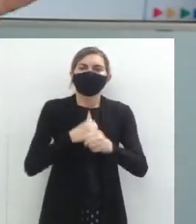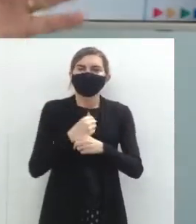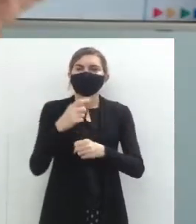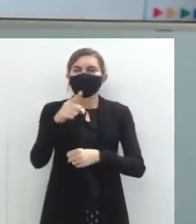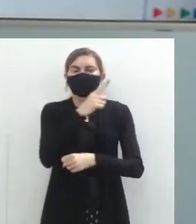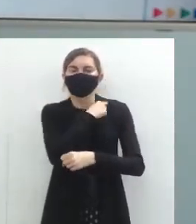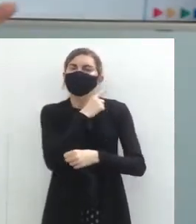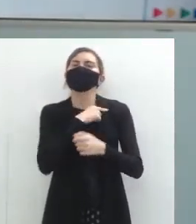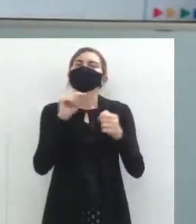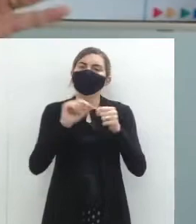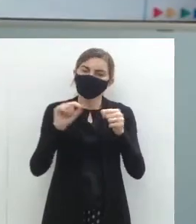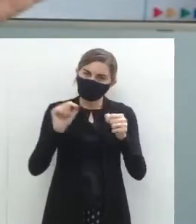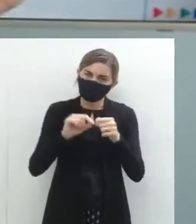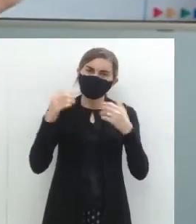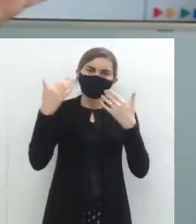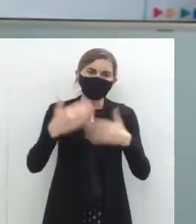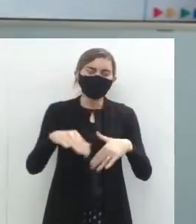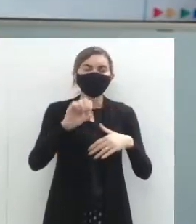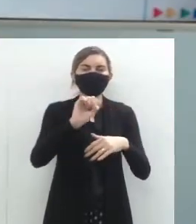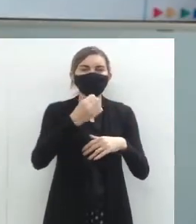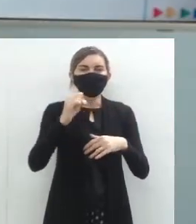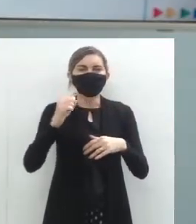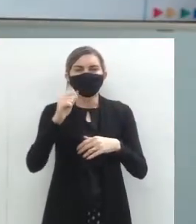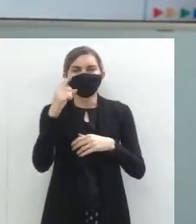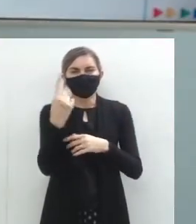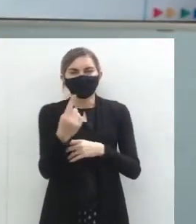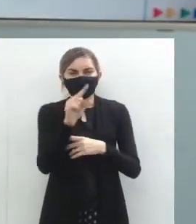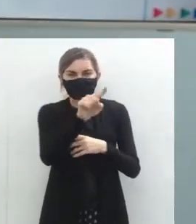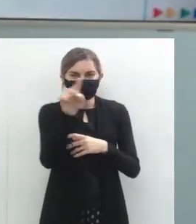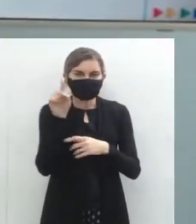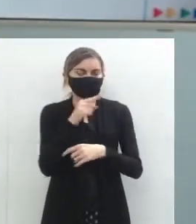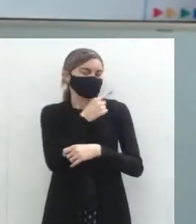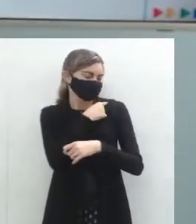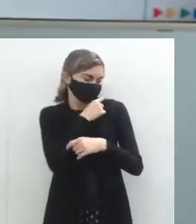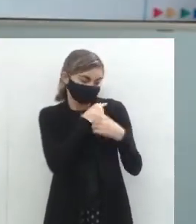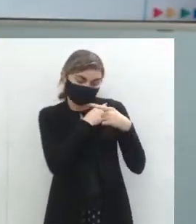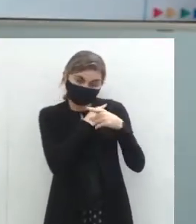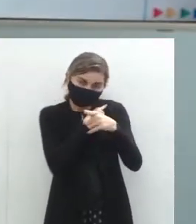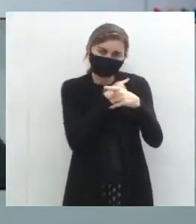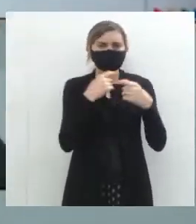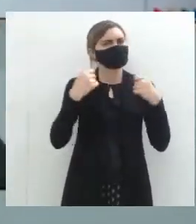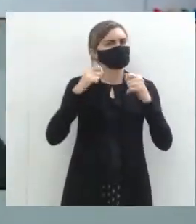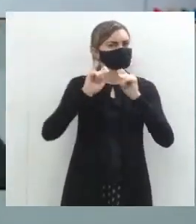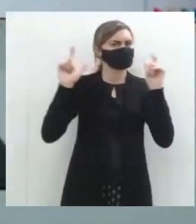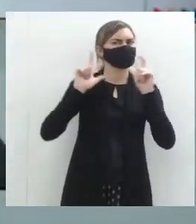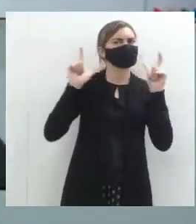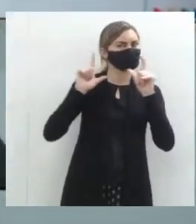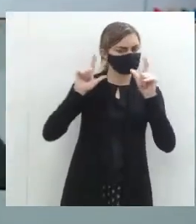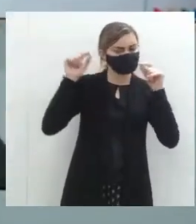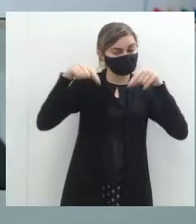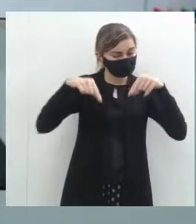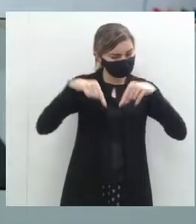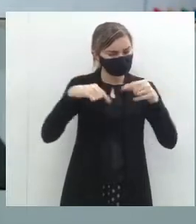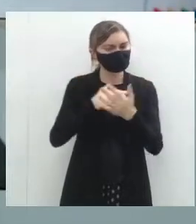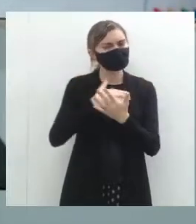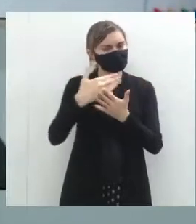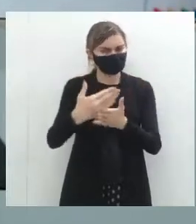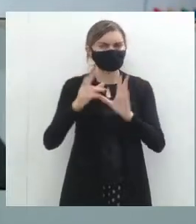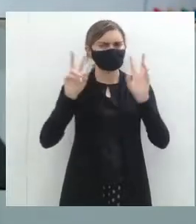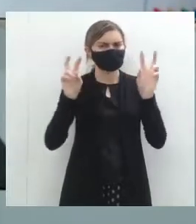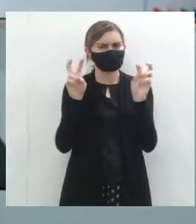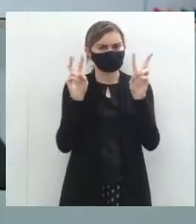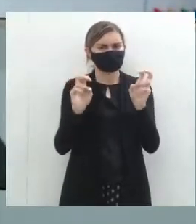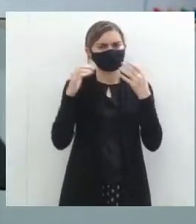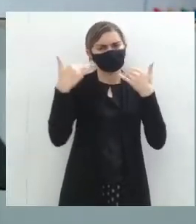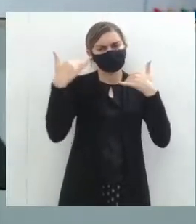vai fazer prova do SSA1. Então você que é primeiro ano, você tem que ficar antenado desde agora nos assuntos